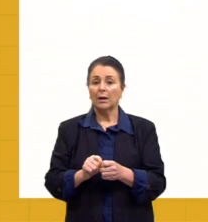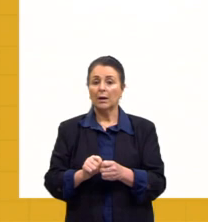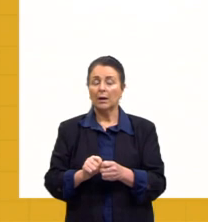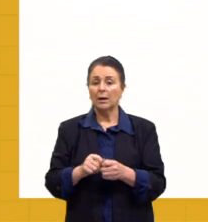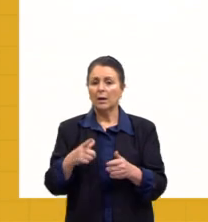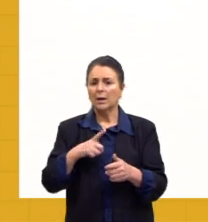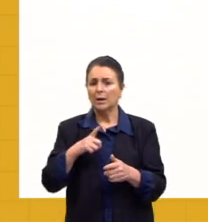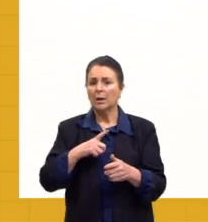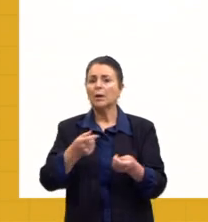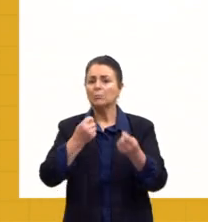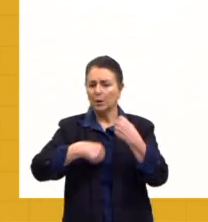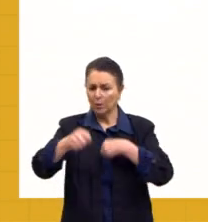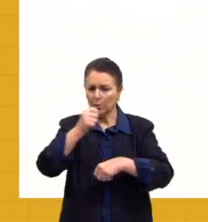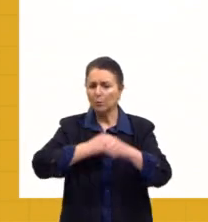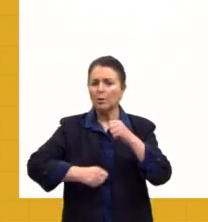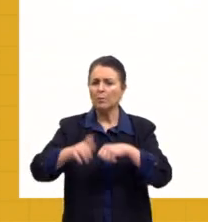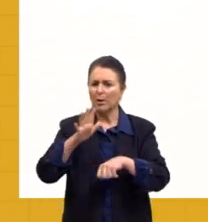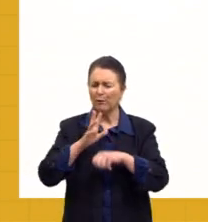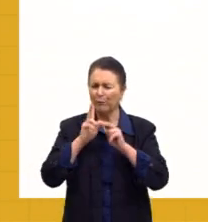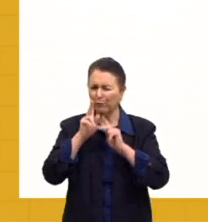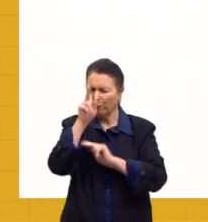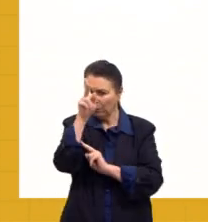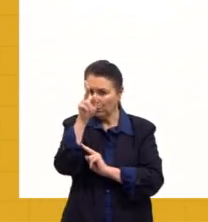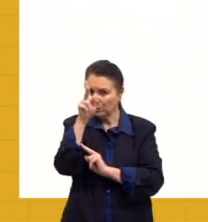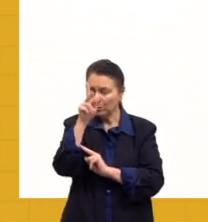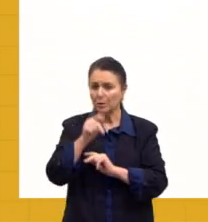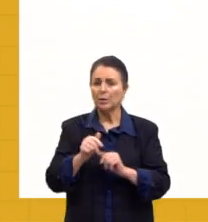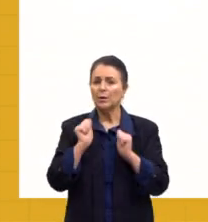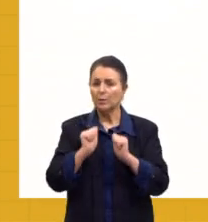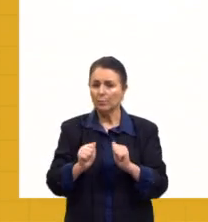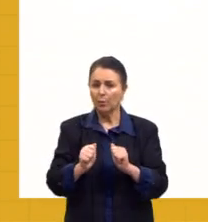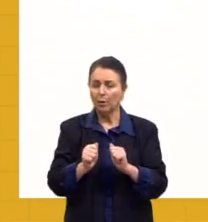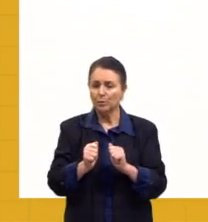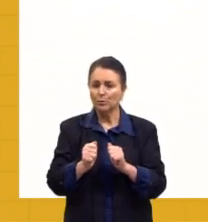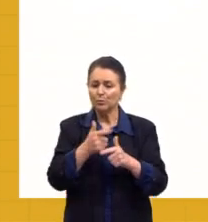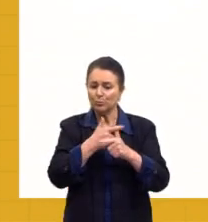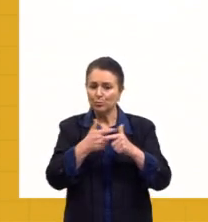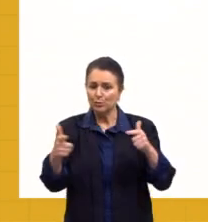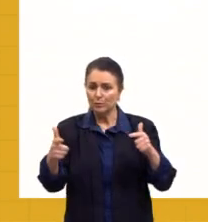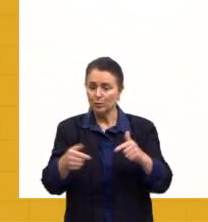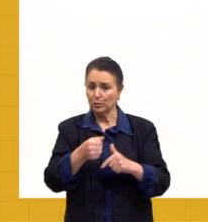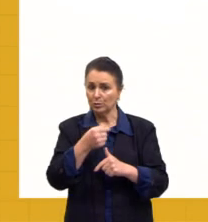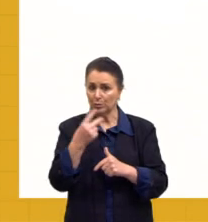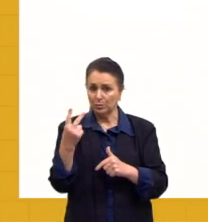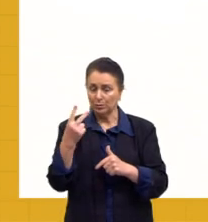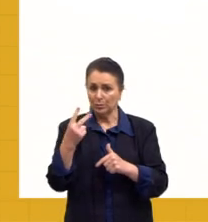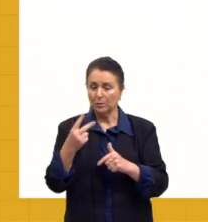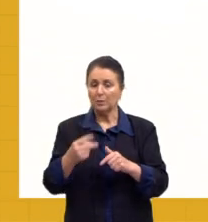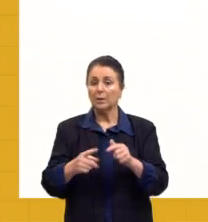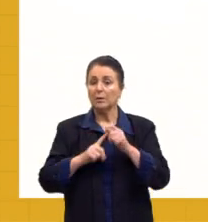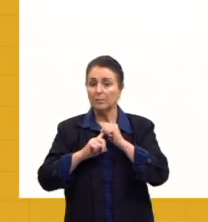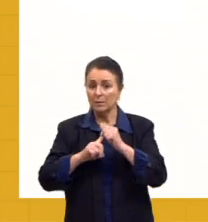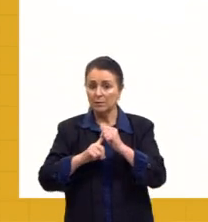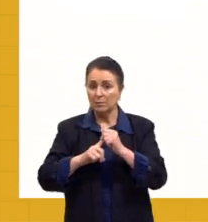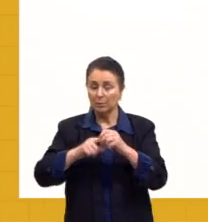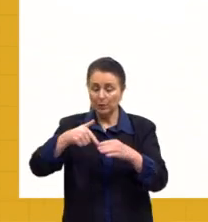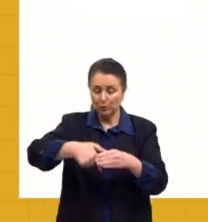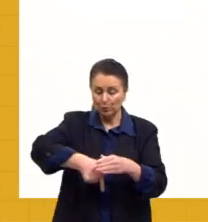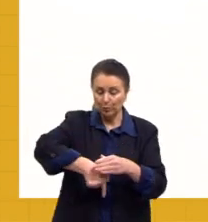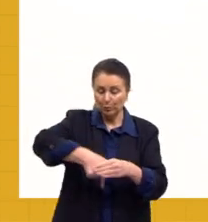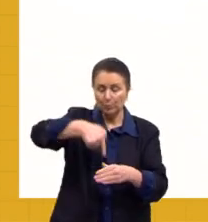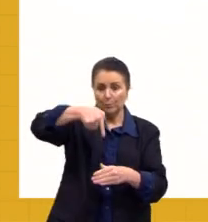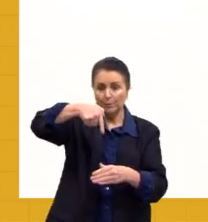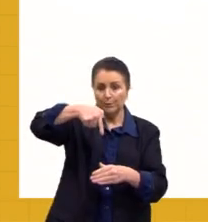potencial econômico e a gente pode dividir então esses recursos em dois principalmente no petróleo tá pessoal